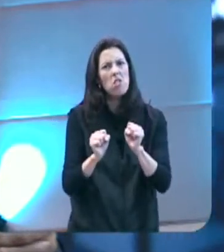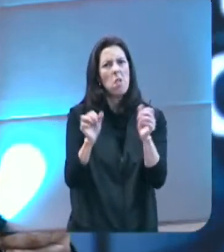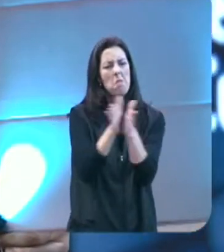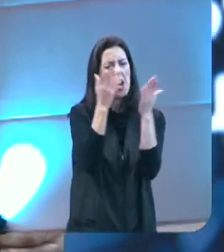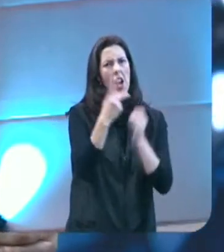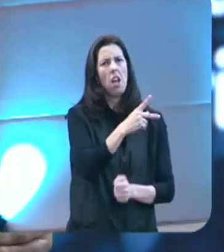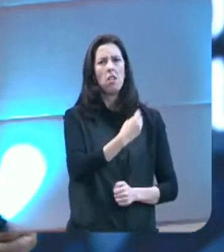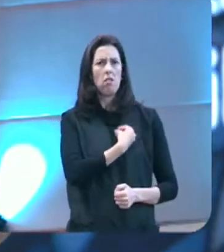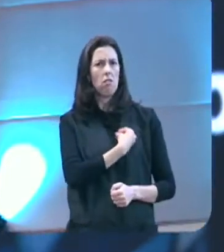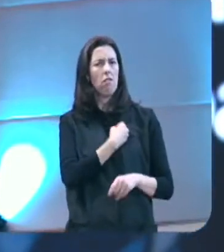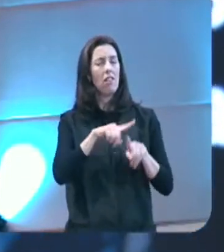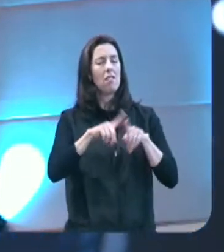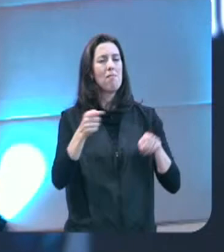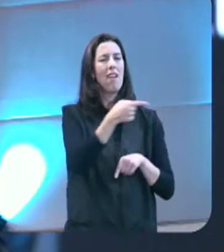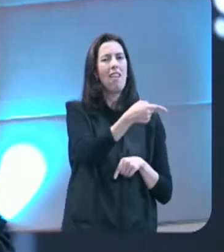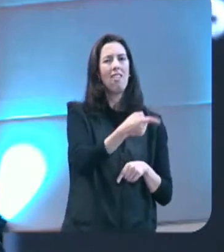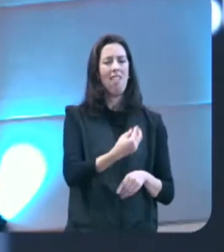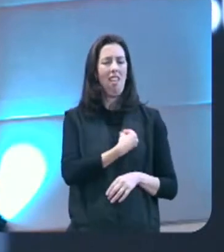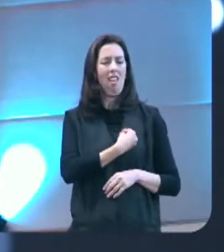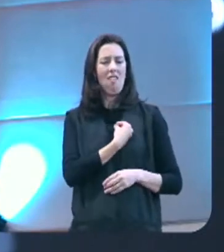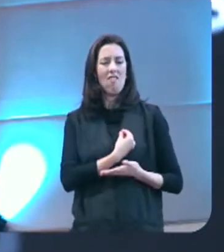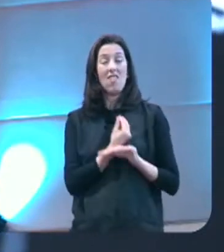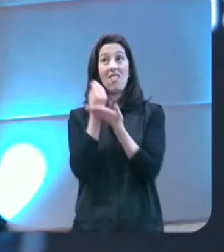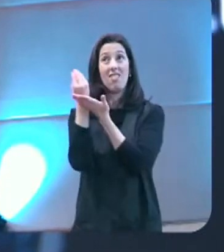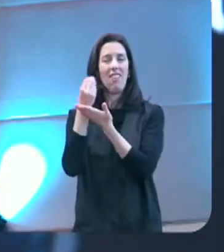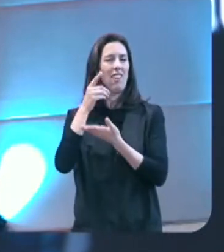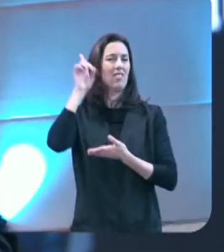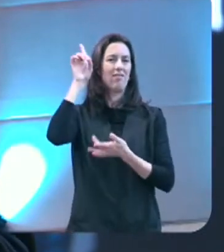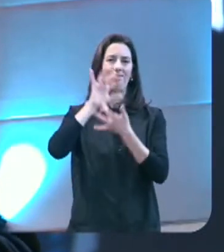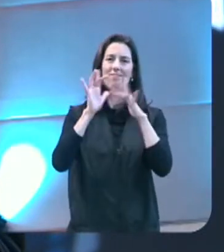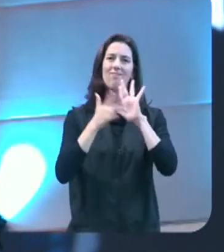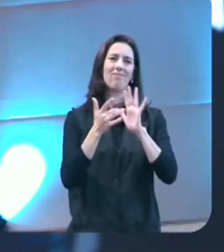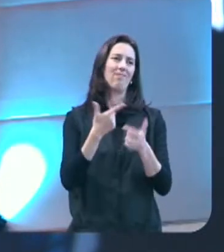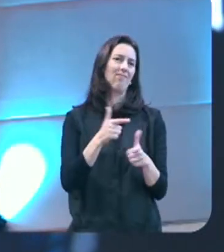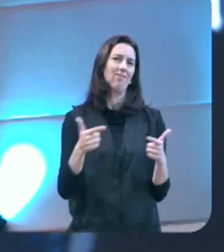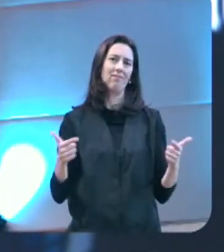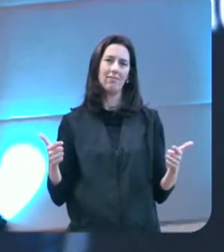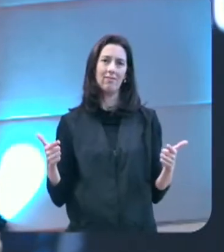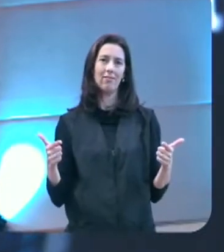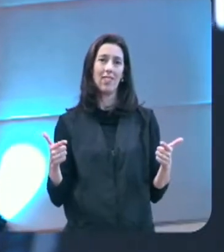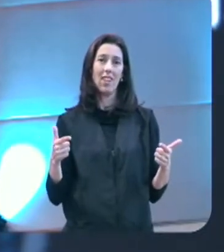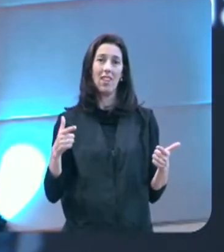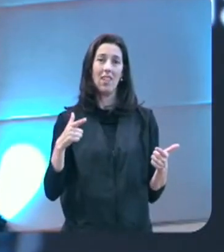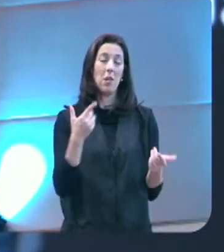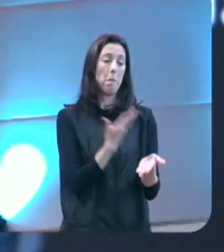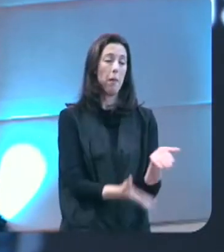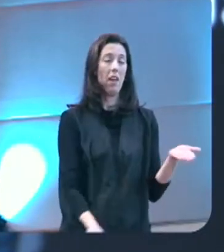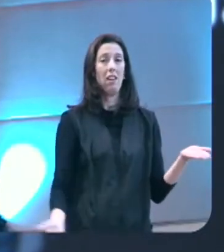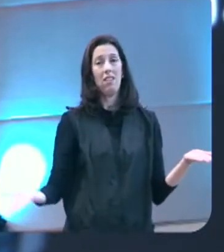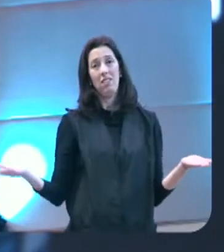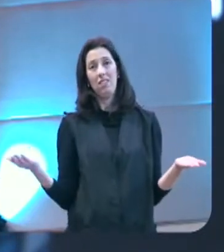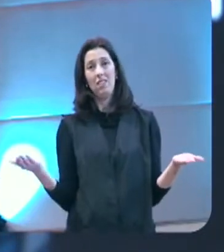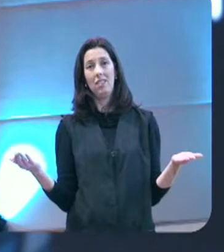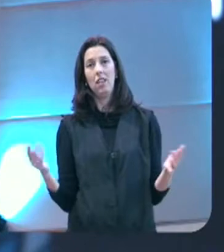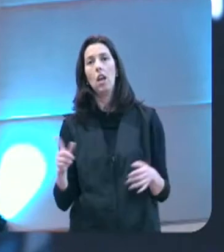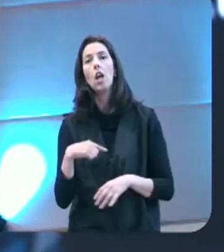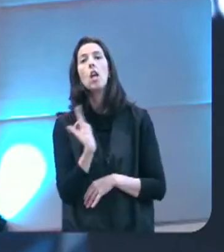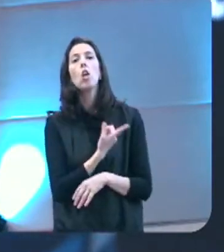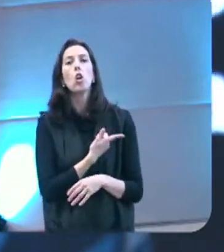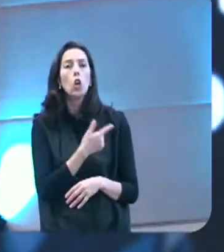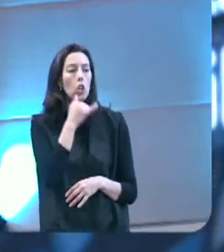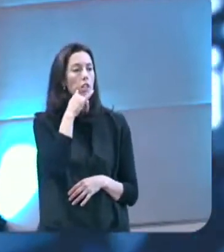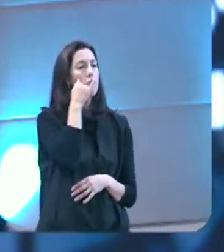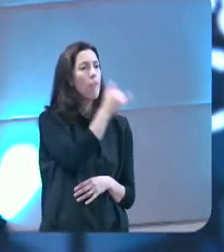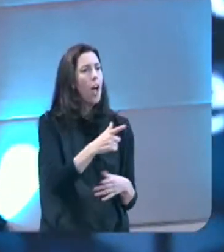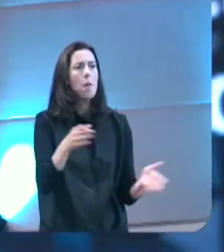suas vidas, em que elas foram abençoadas e nós ficamos assim, que maravilha, olha o que Deus está a fazer na tua vida. E